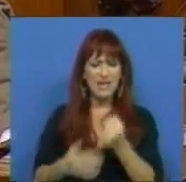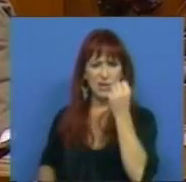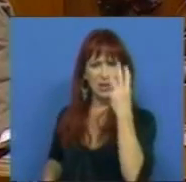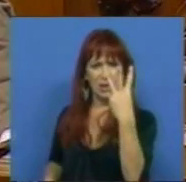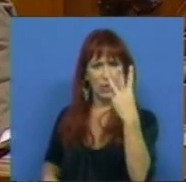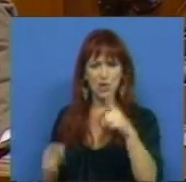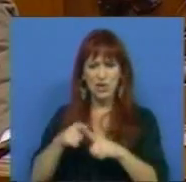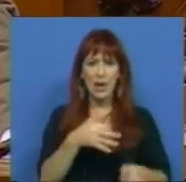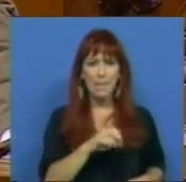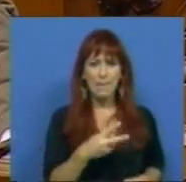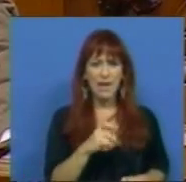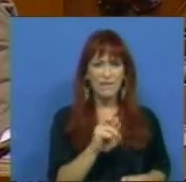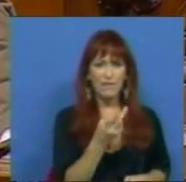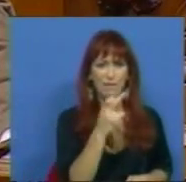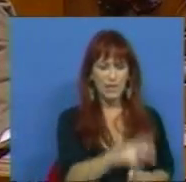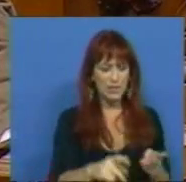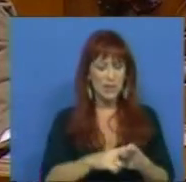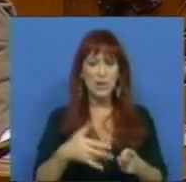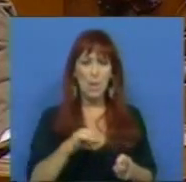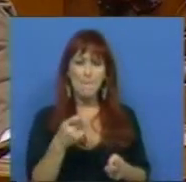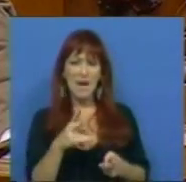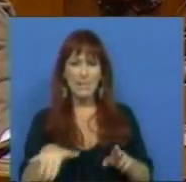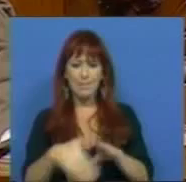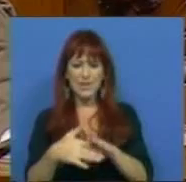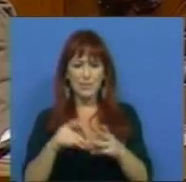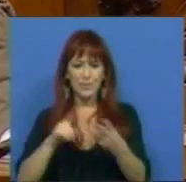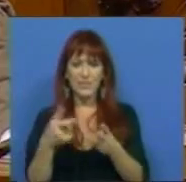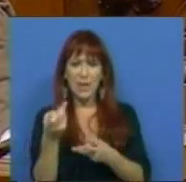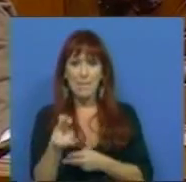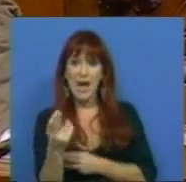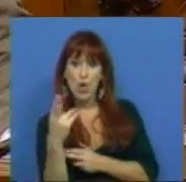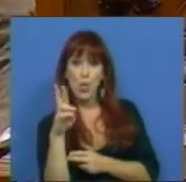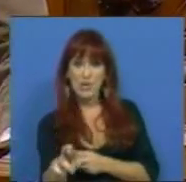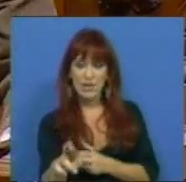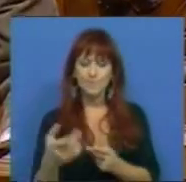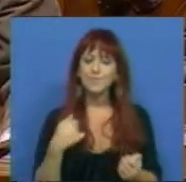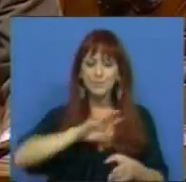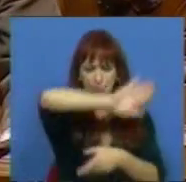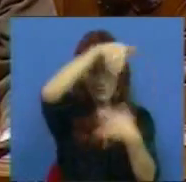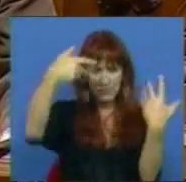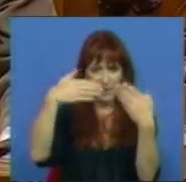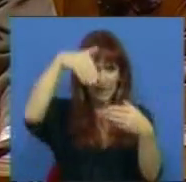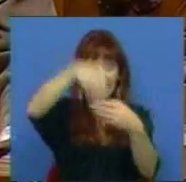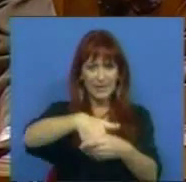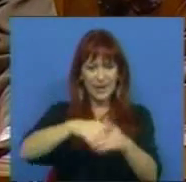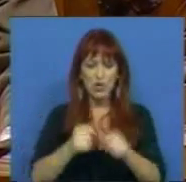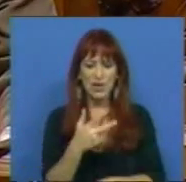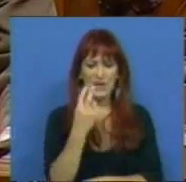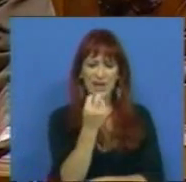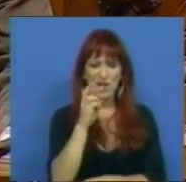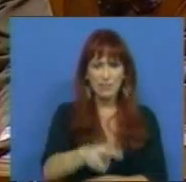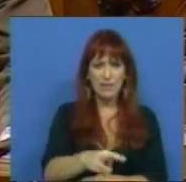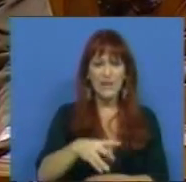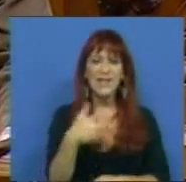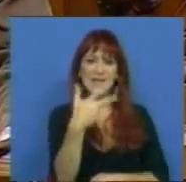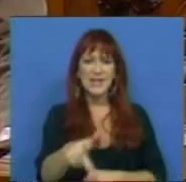empresas, a Par Valorem, a Par Participações e a Par UPS, que vão integrar 3.100 milhões de